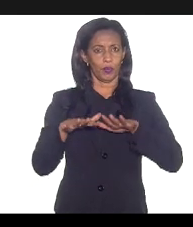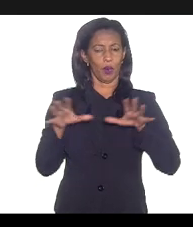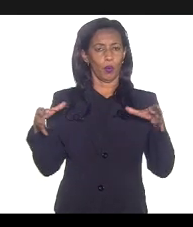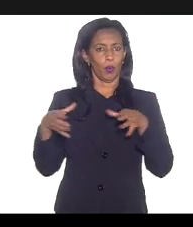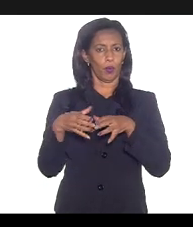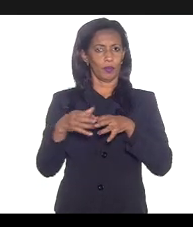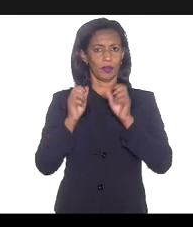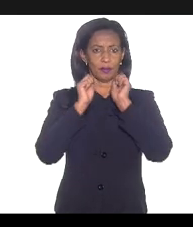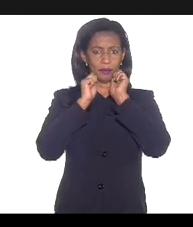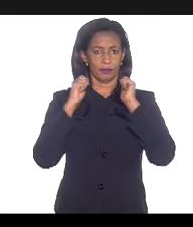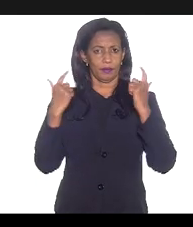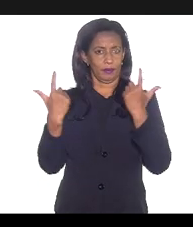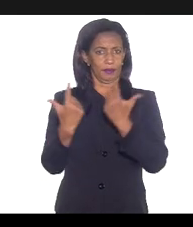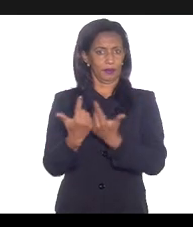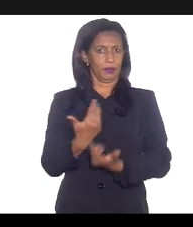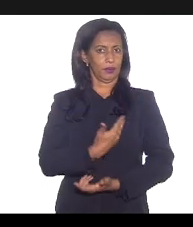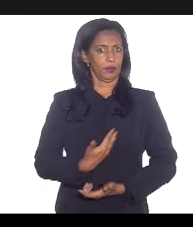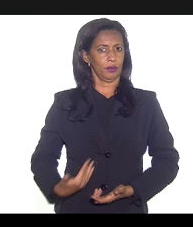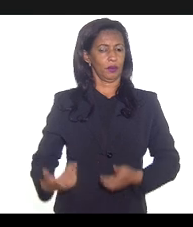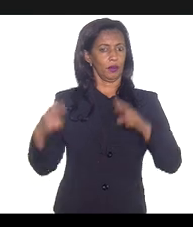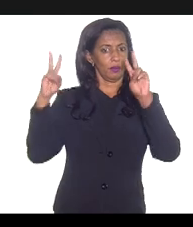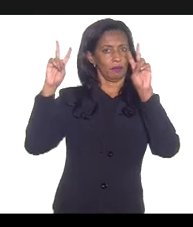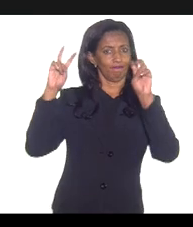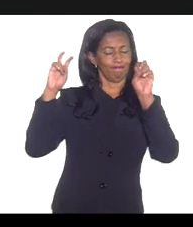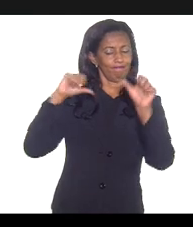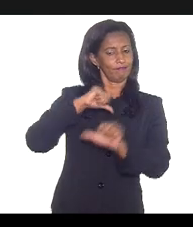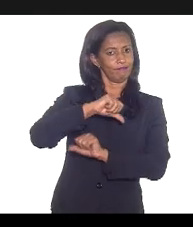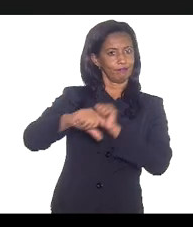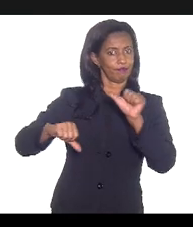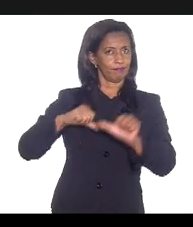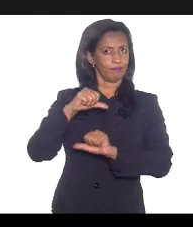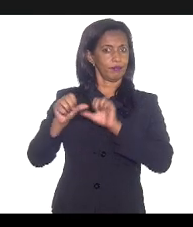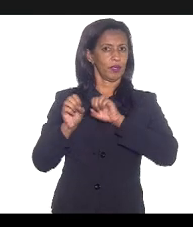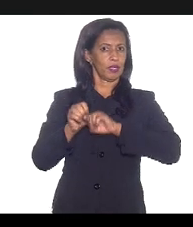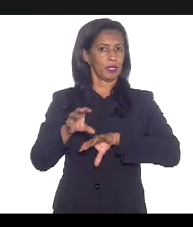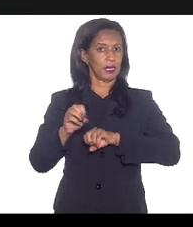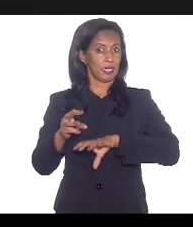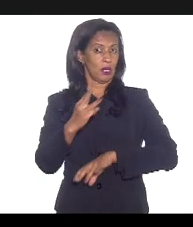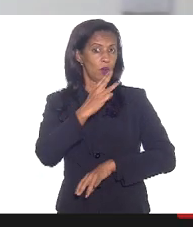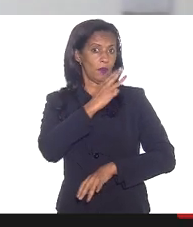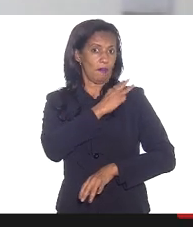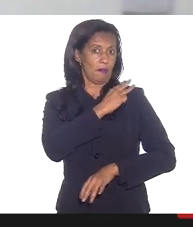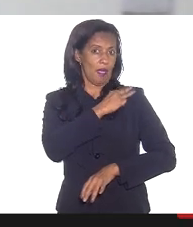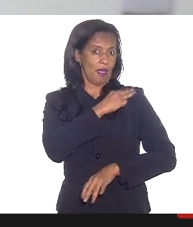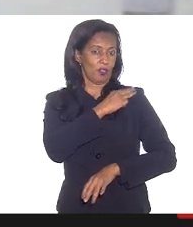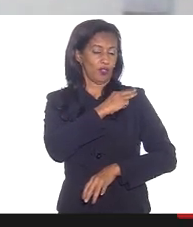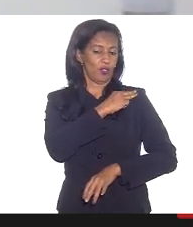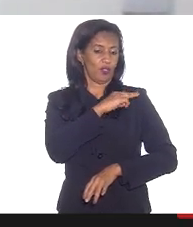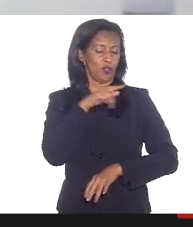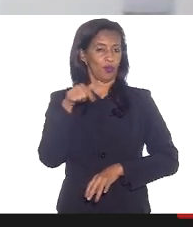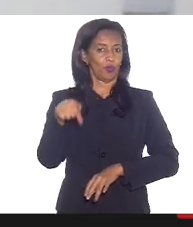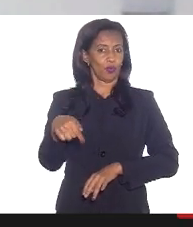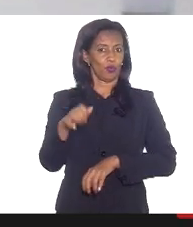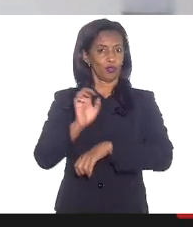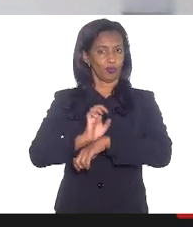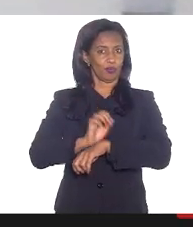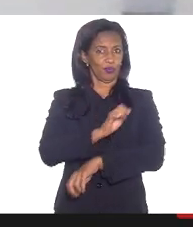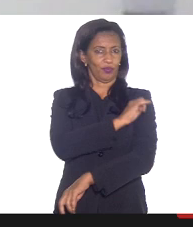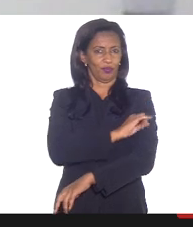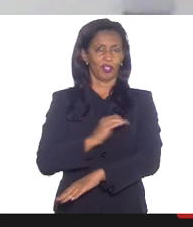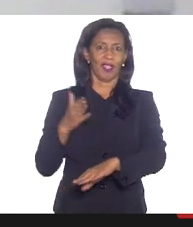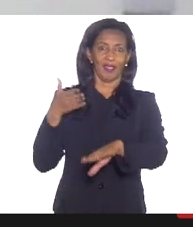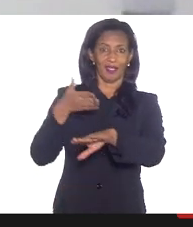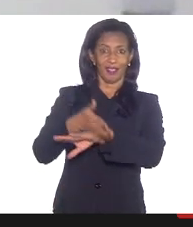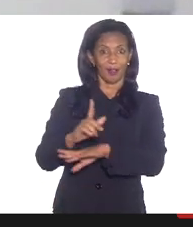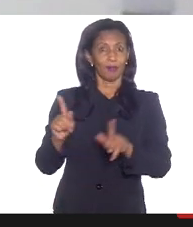Alerj, com o tema sobre a reforma do ensino médio no estado do Rio de Janeiro. Então, acabamos de entrar aí ao